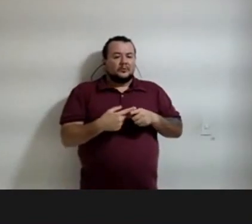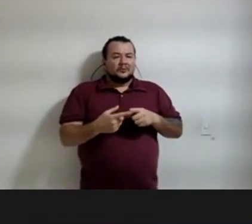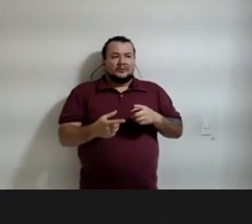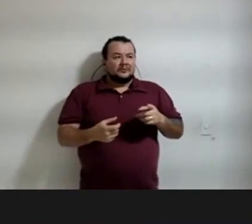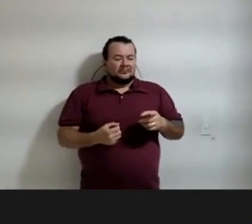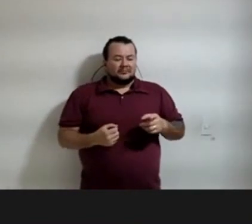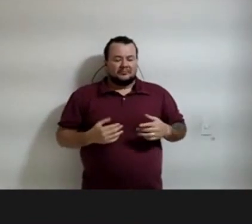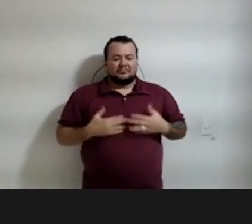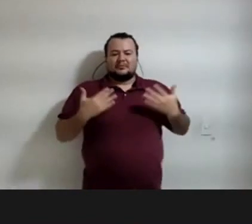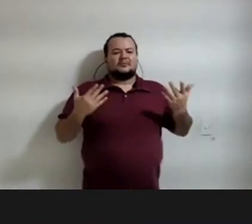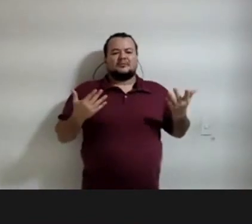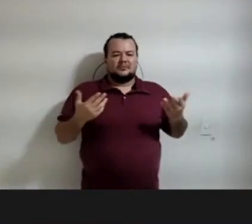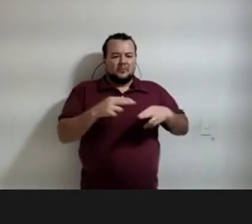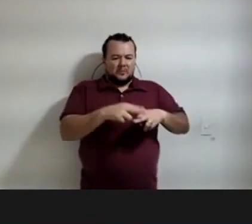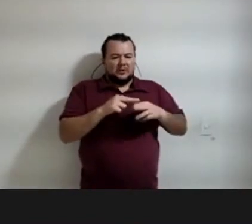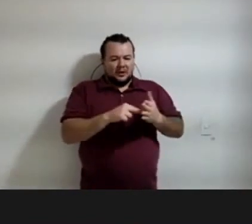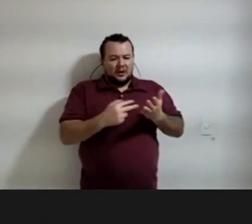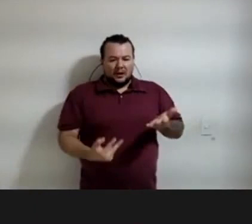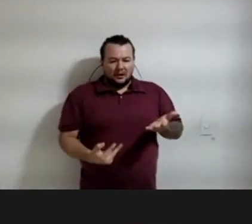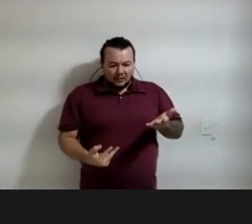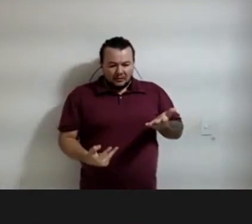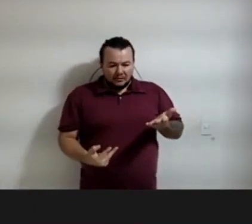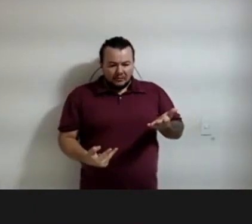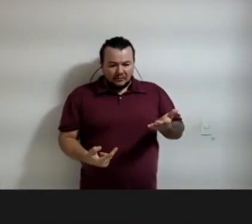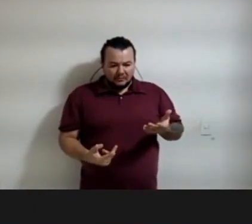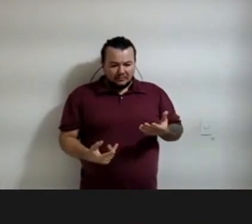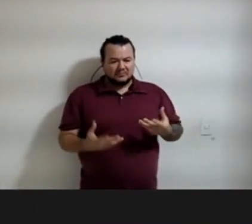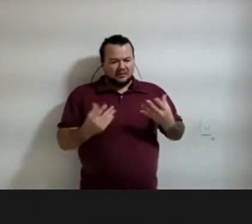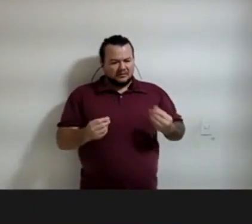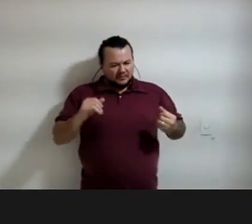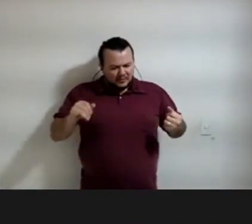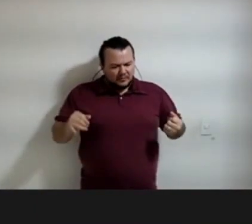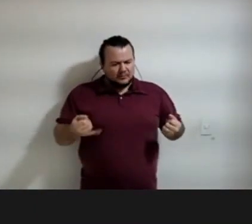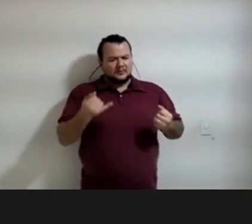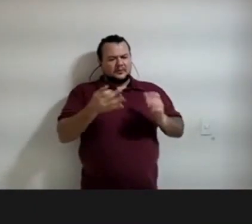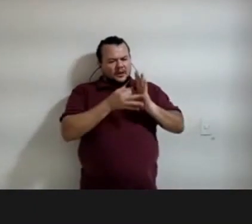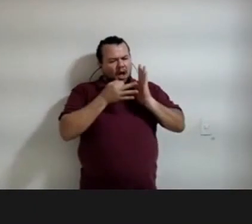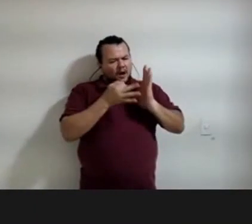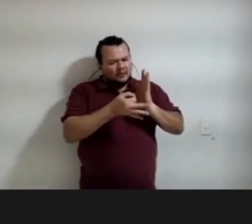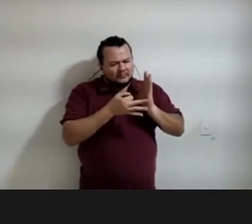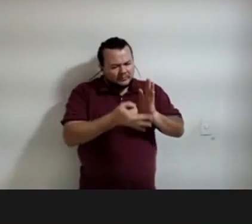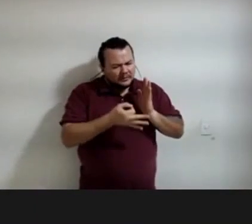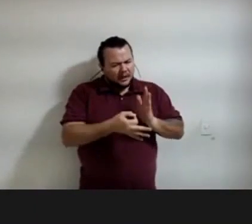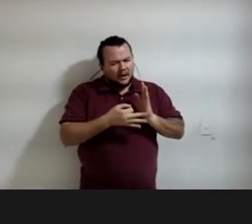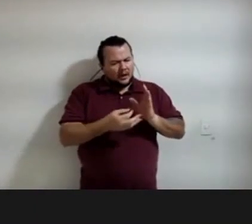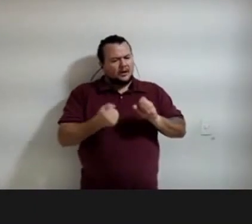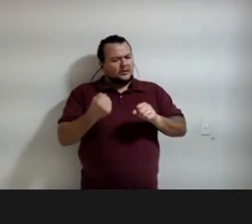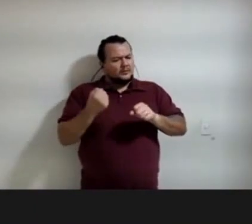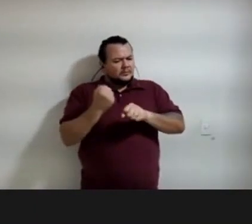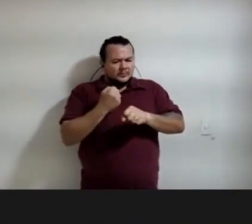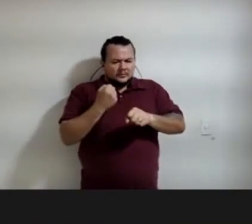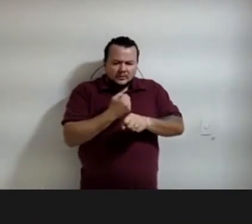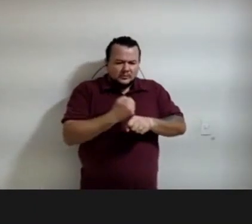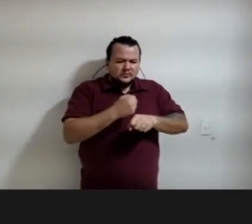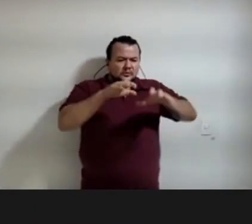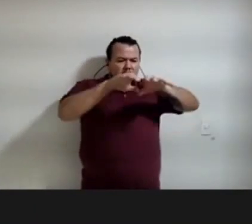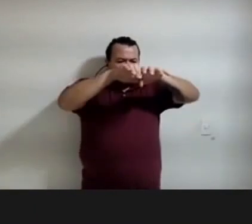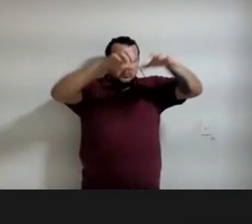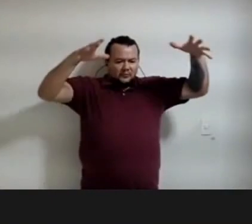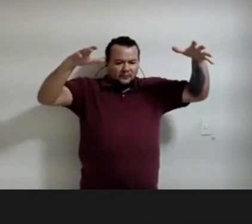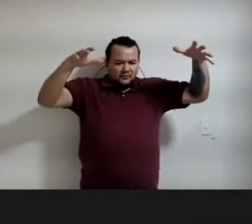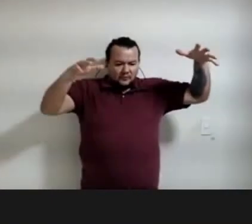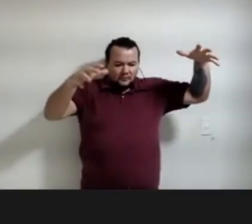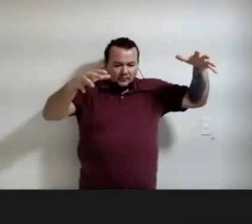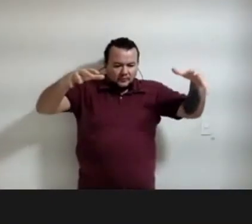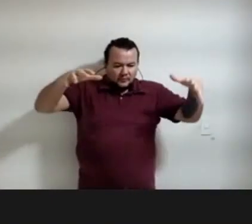com a queda? Vamos aproveitar toda a nossa capacidade crítica e criativa para construir paraquedas coloridos. Vamos pensar